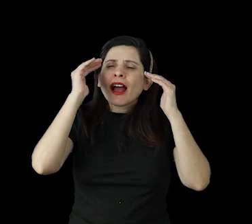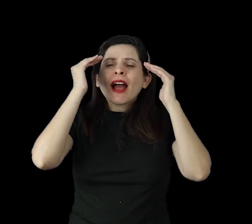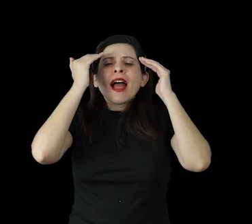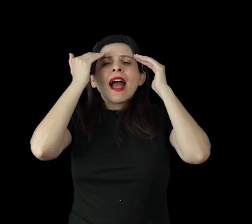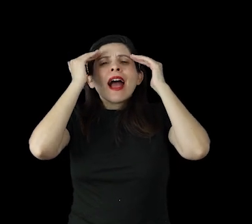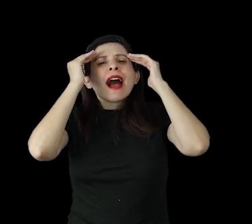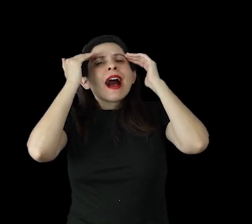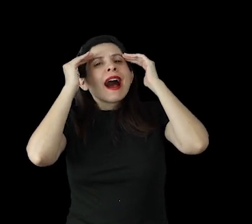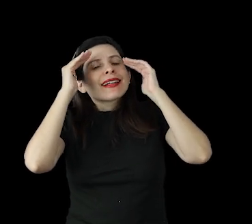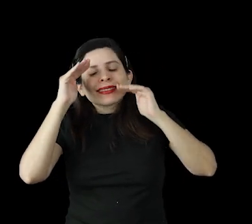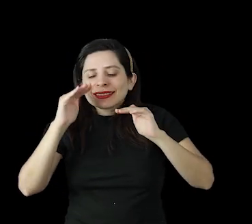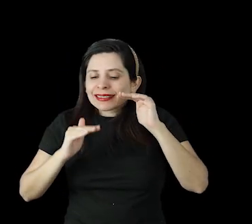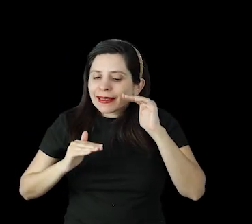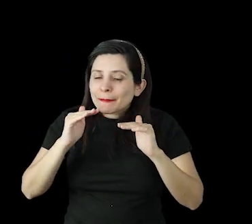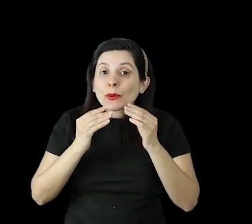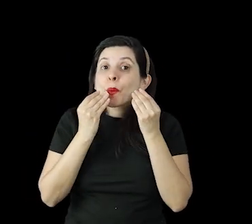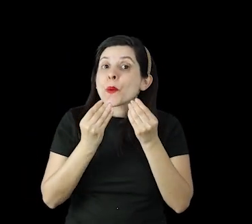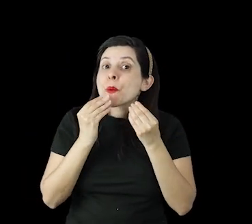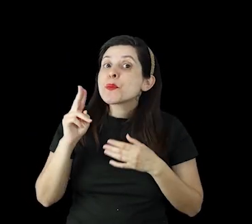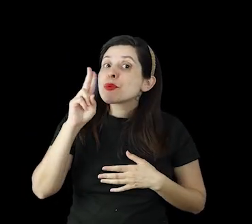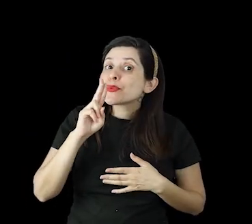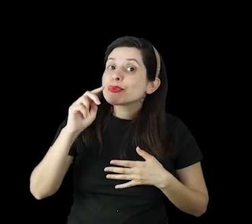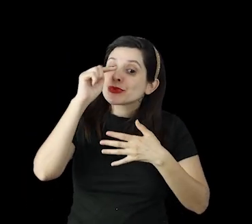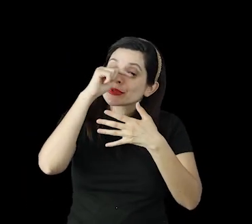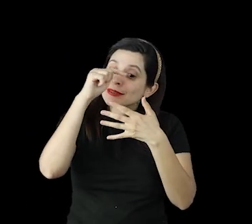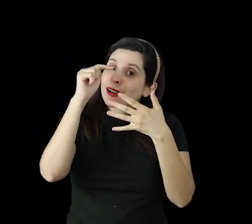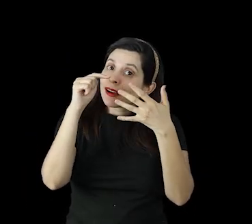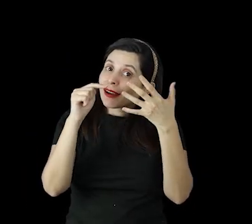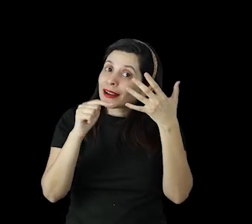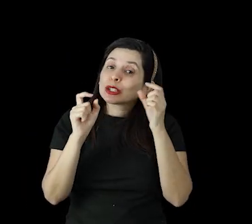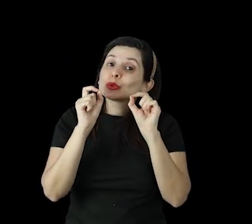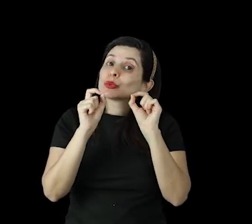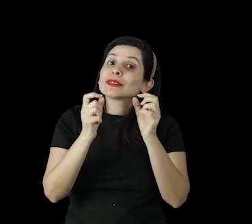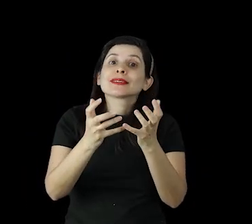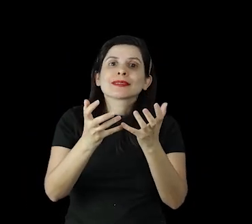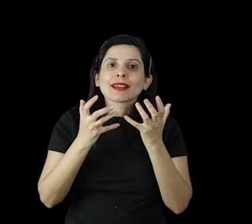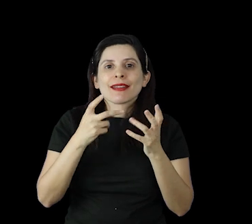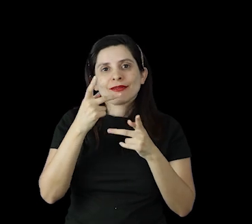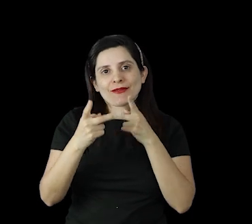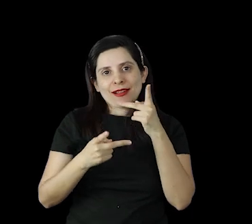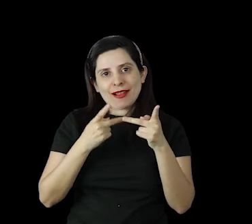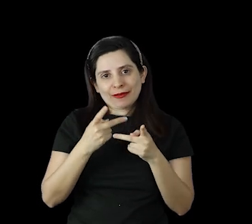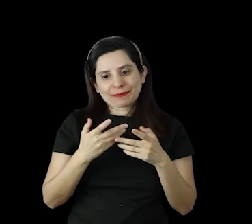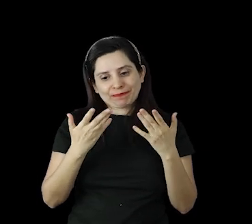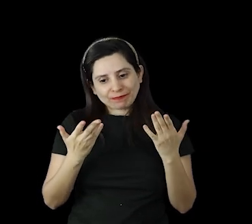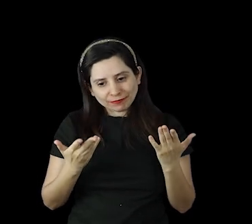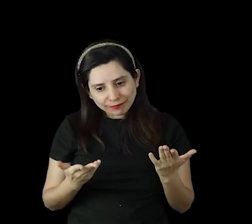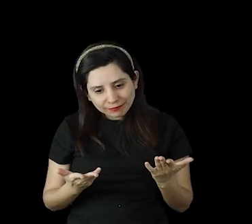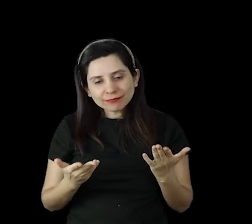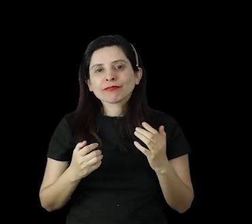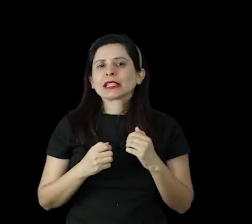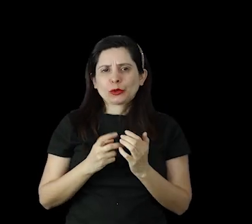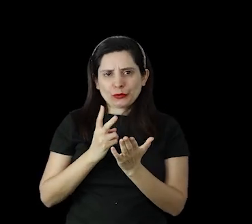que depende de como você usa, e depende daquilo que você quer falar, né. Então, eu